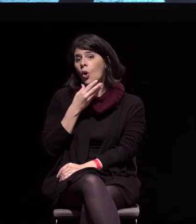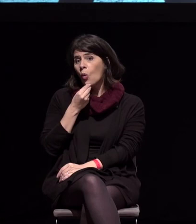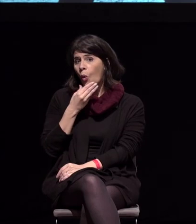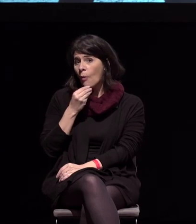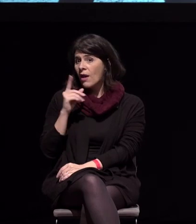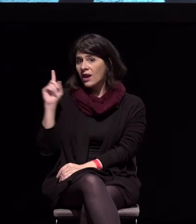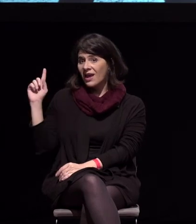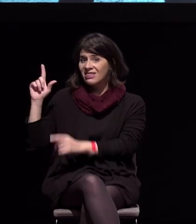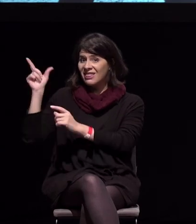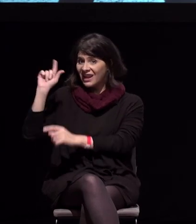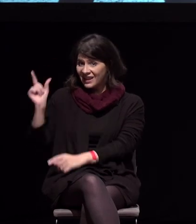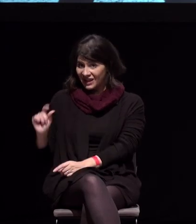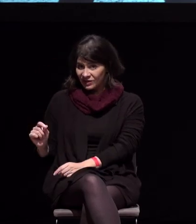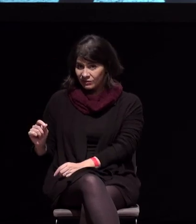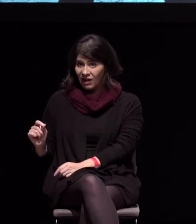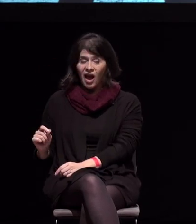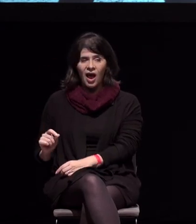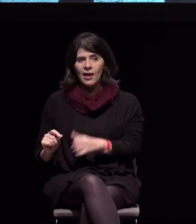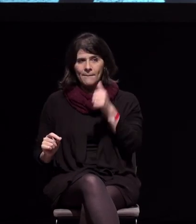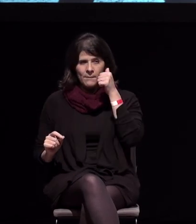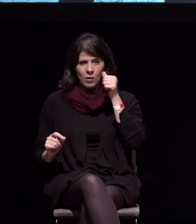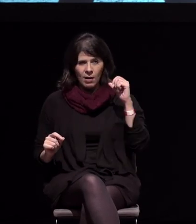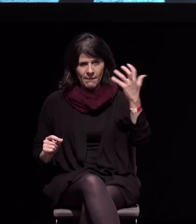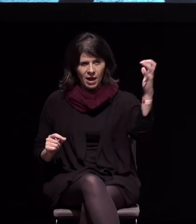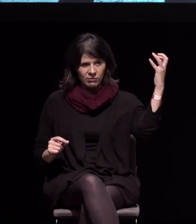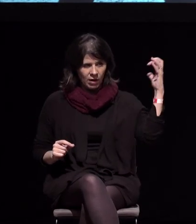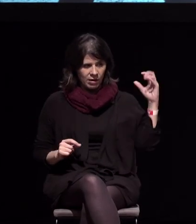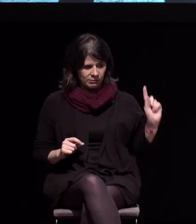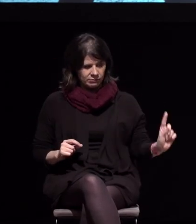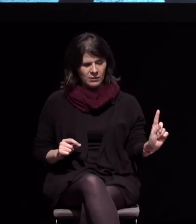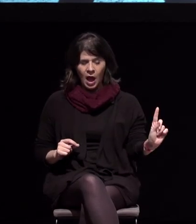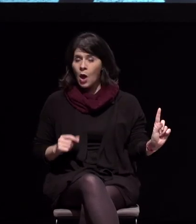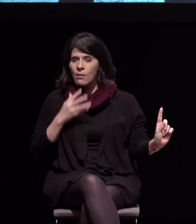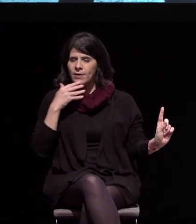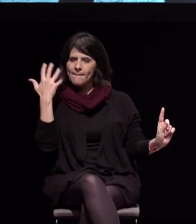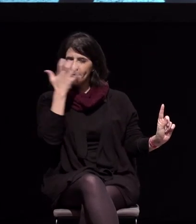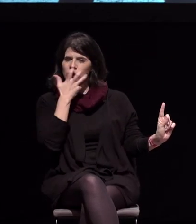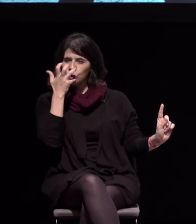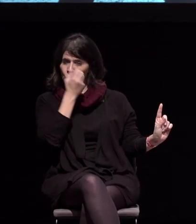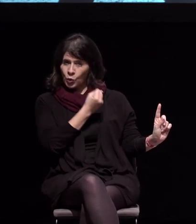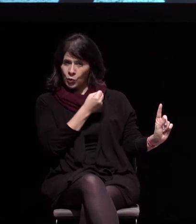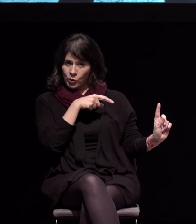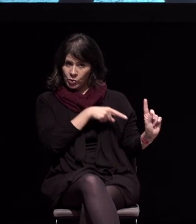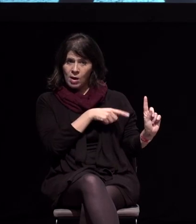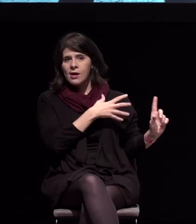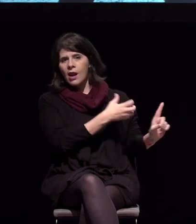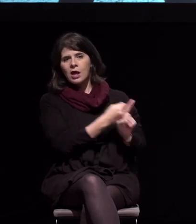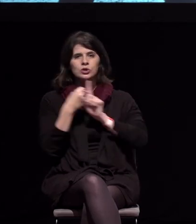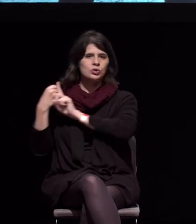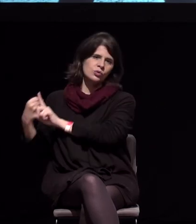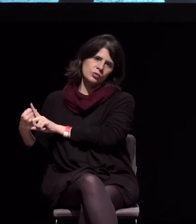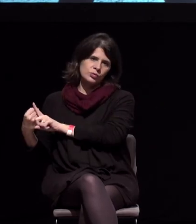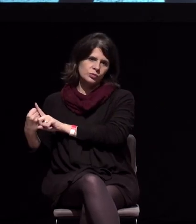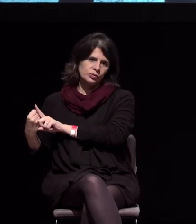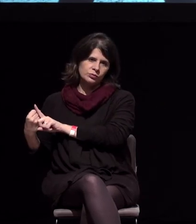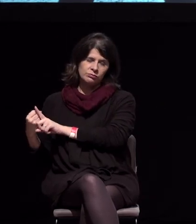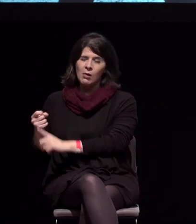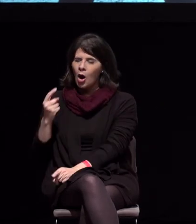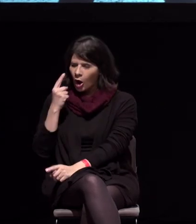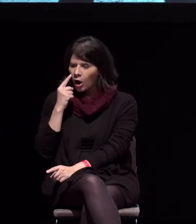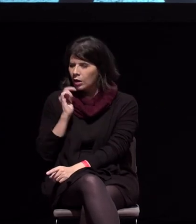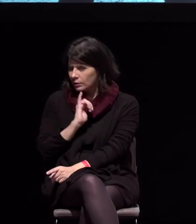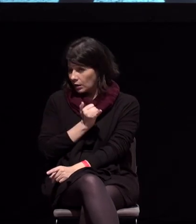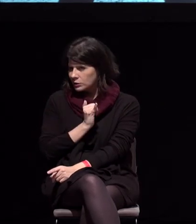mato, porque ele se apaixonou por ela. Olha como a narrativa é contada. Ele se apaixonou por ela e aí ele